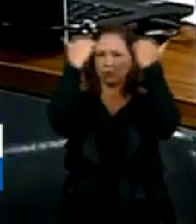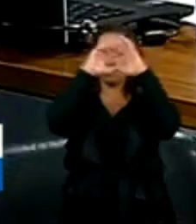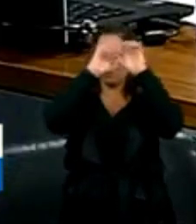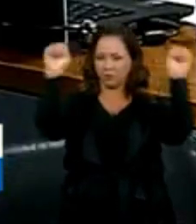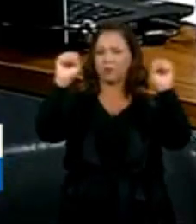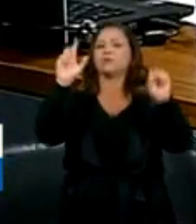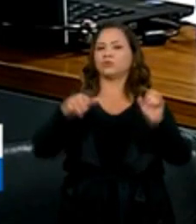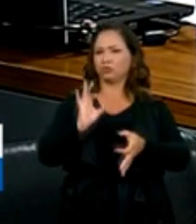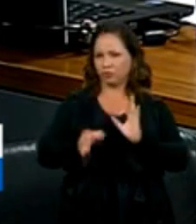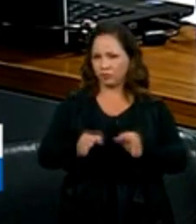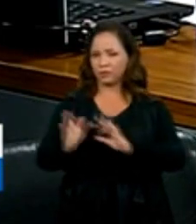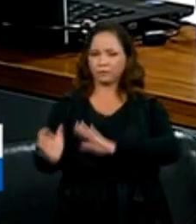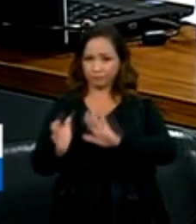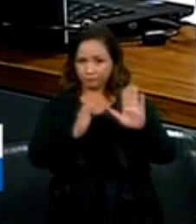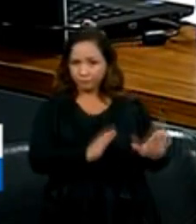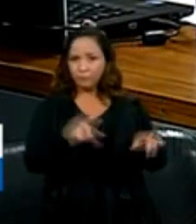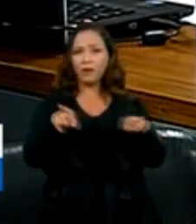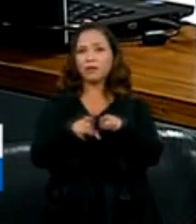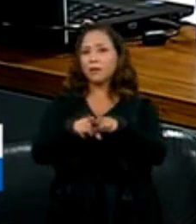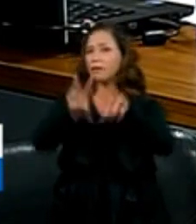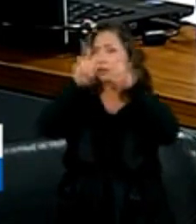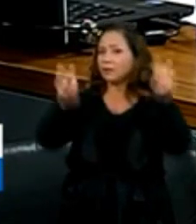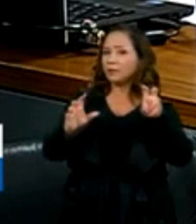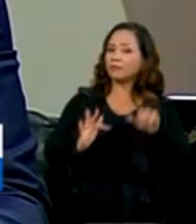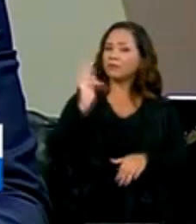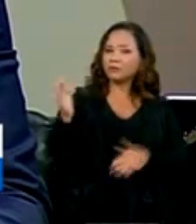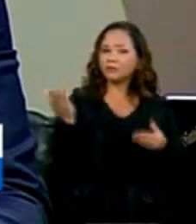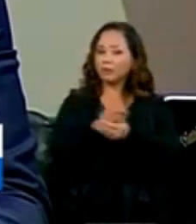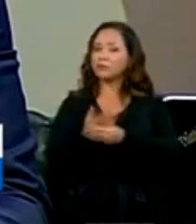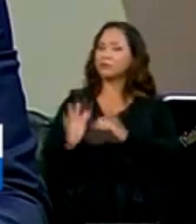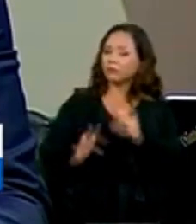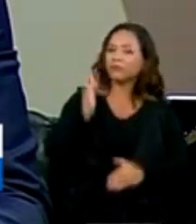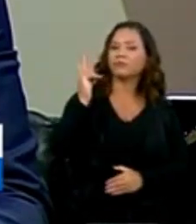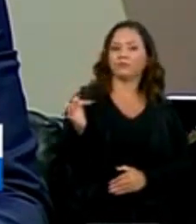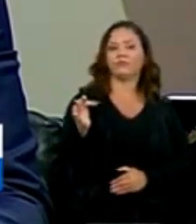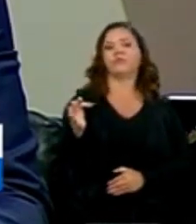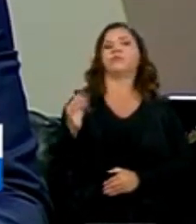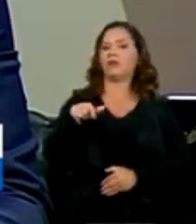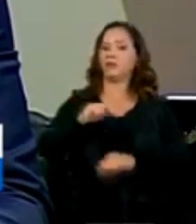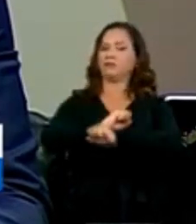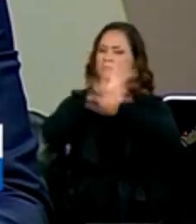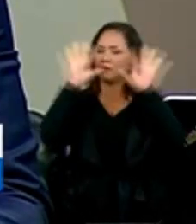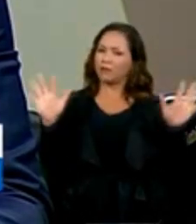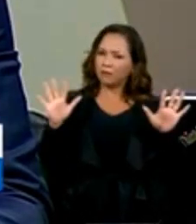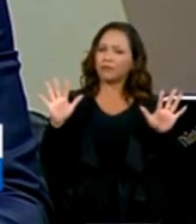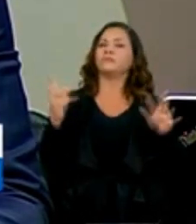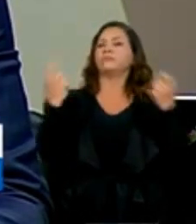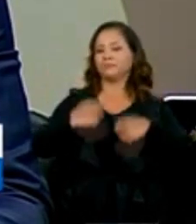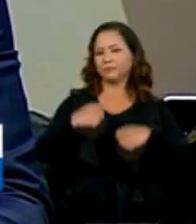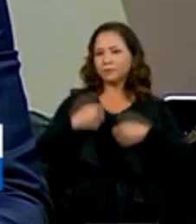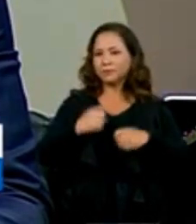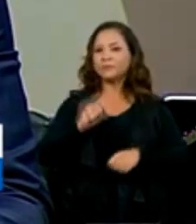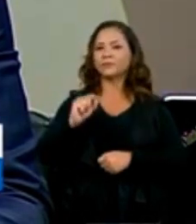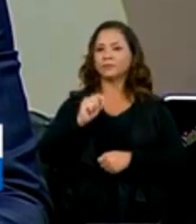Um dos pontos mais aguardados durante a sabatina foram as perguntas feitas pelo senador Sérgio Moro, ex-juiz que protagonizou embates